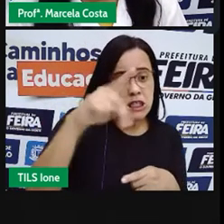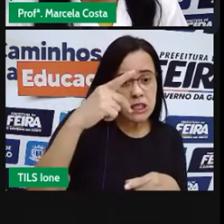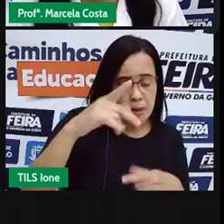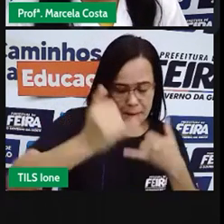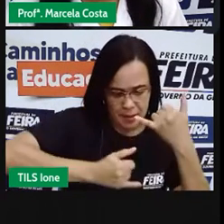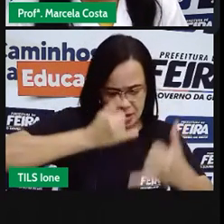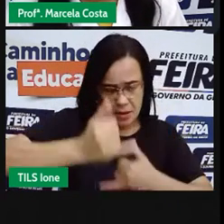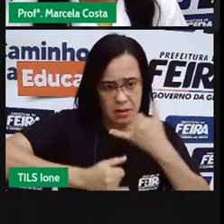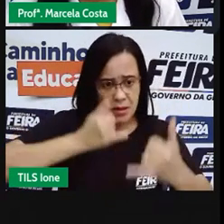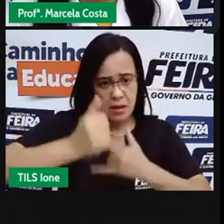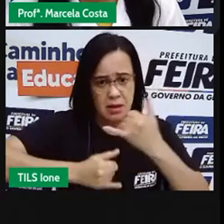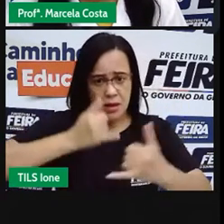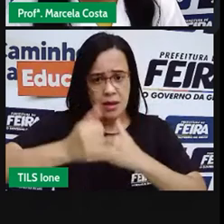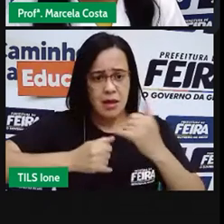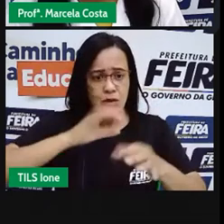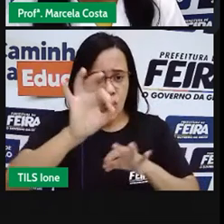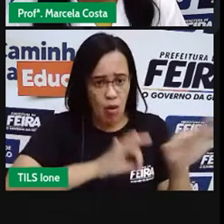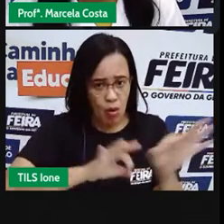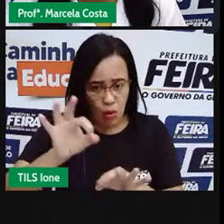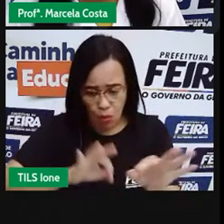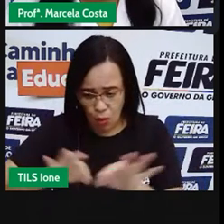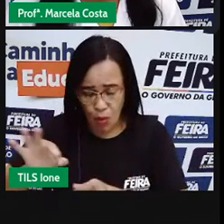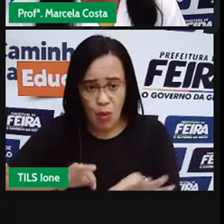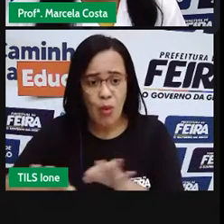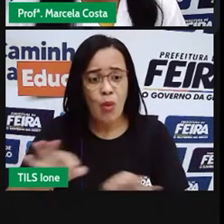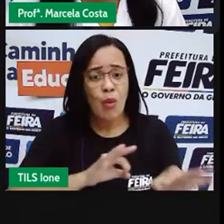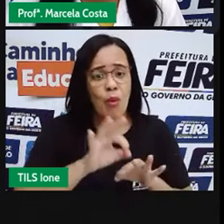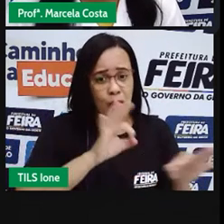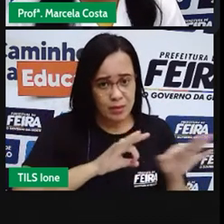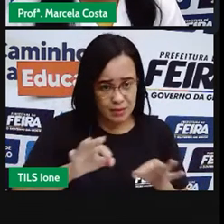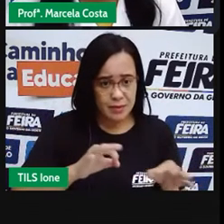E aí ajudar do mês